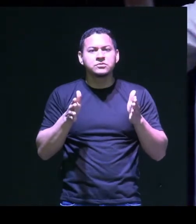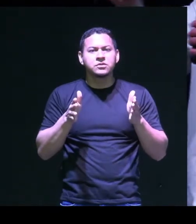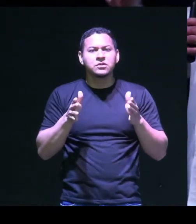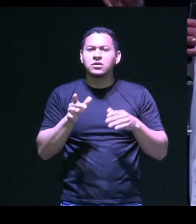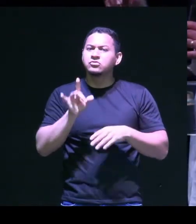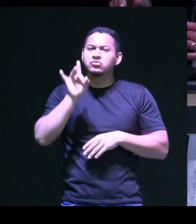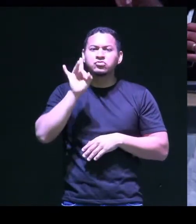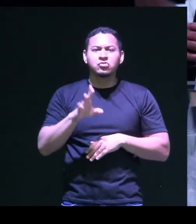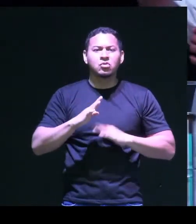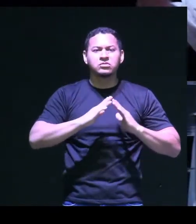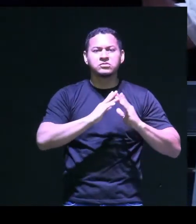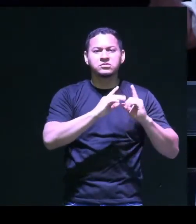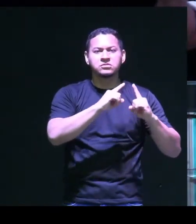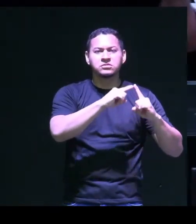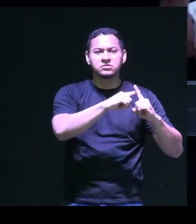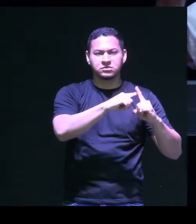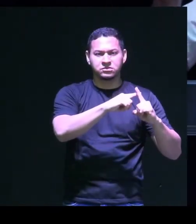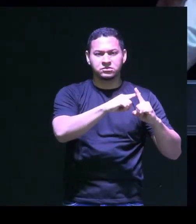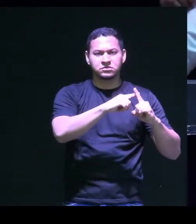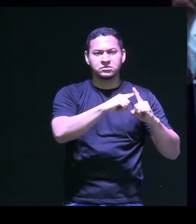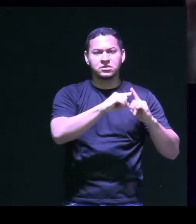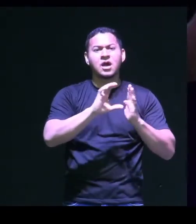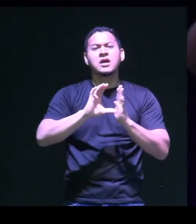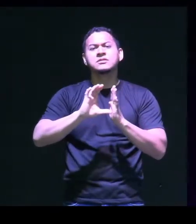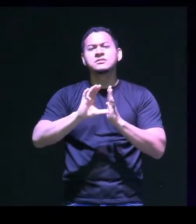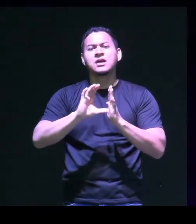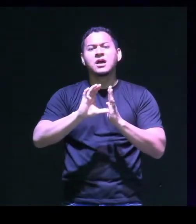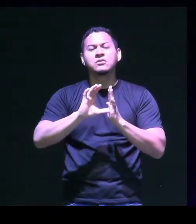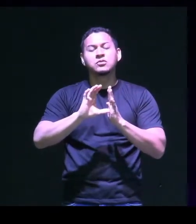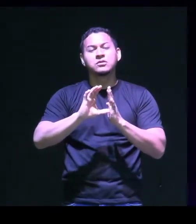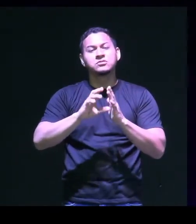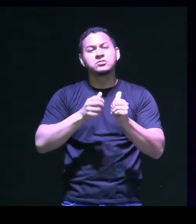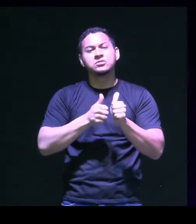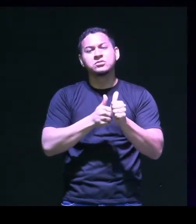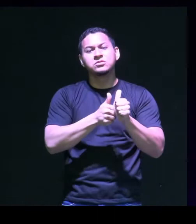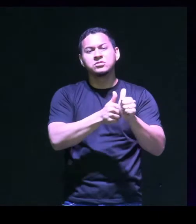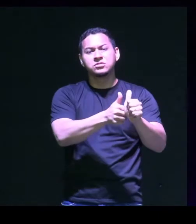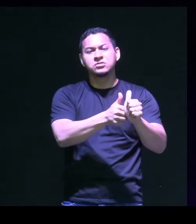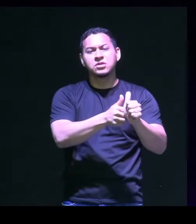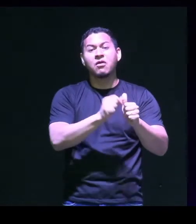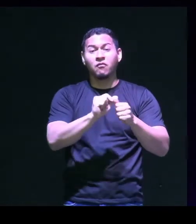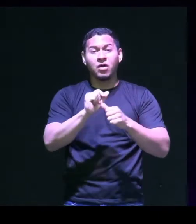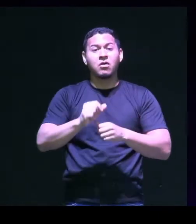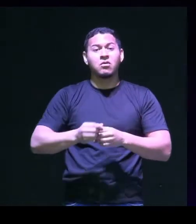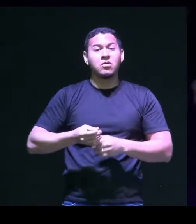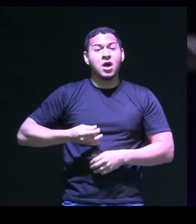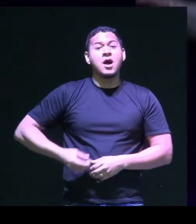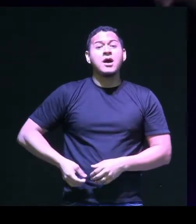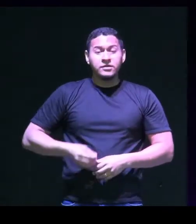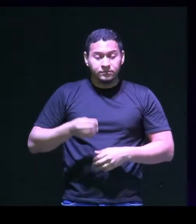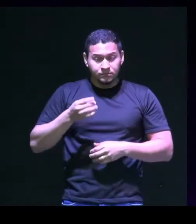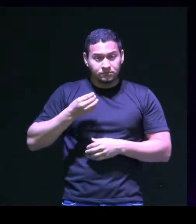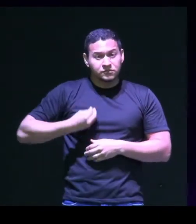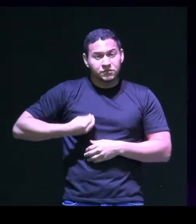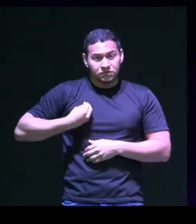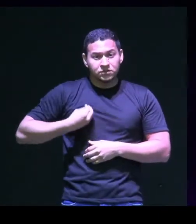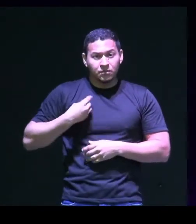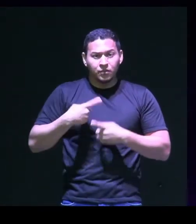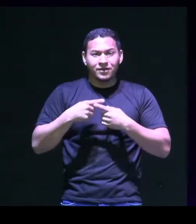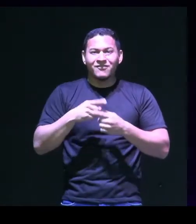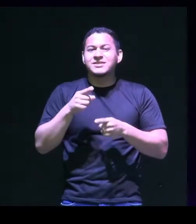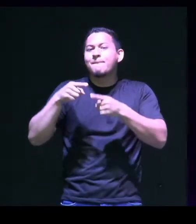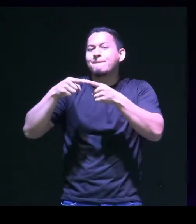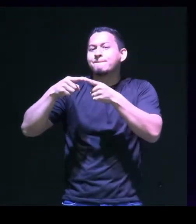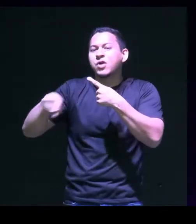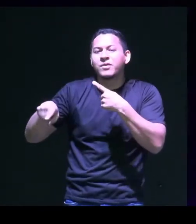as igrejas em células e discipulado vão continuar existindo. Sabe por quê? Porque vai ser proibido